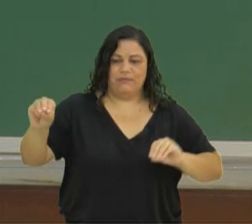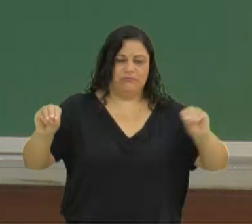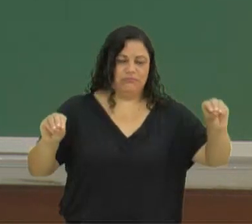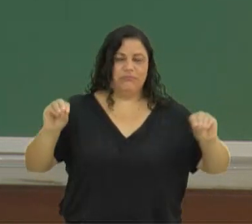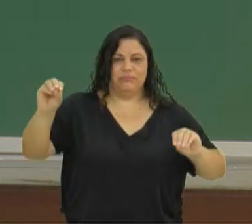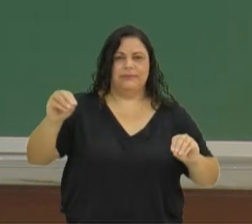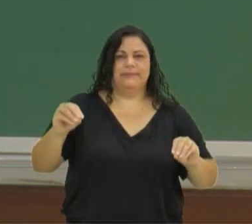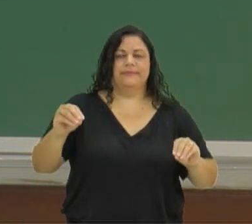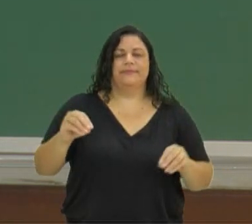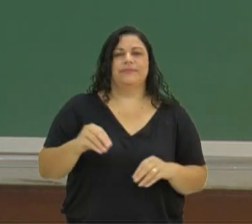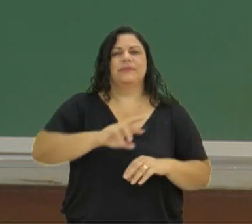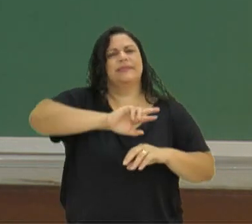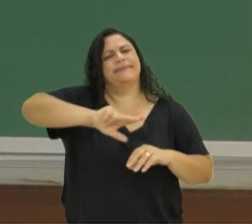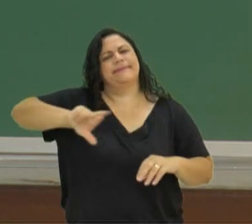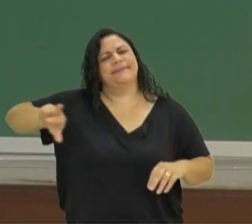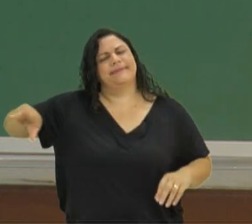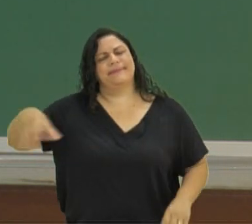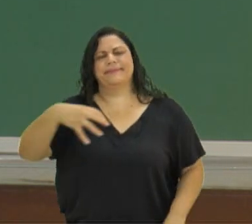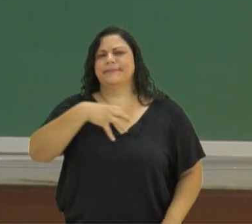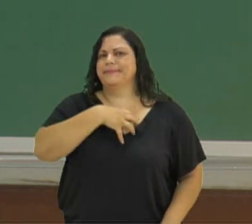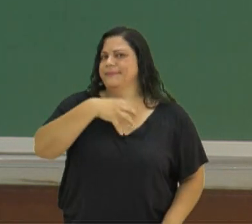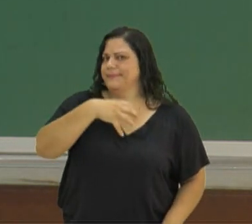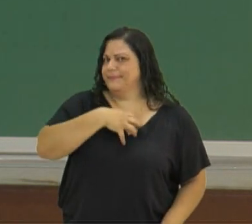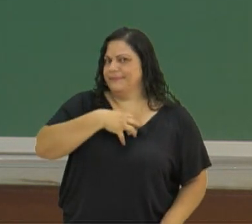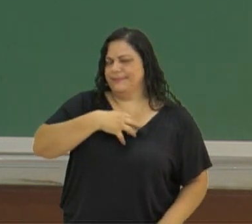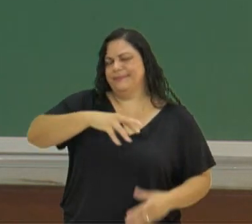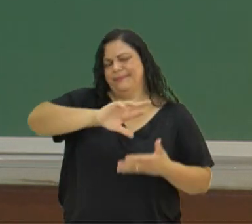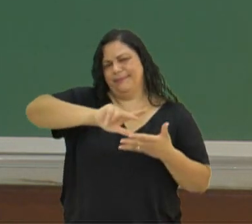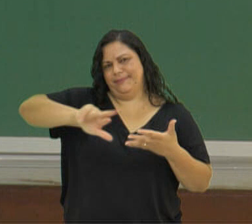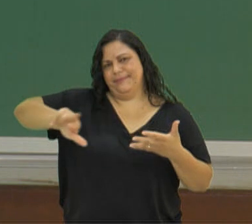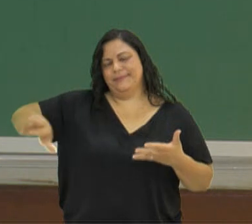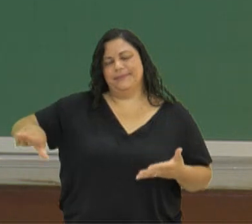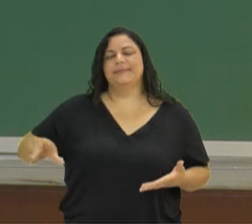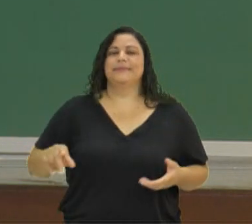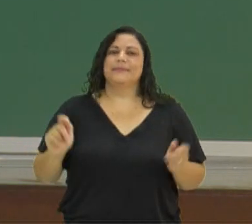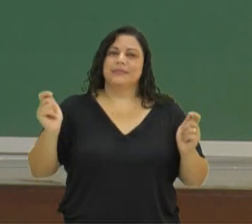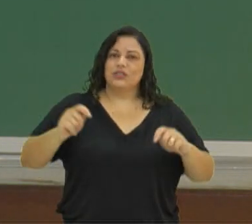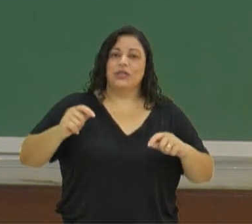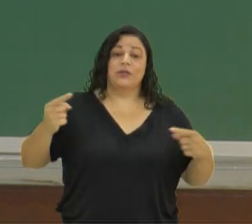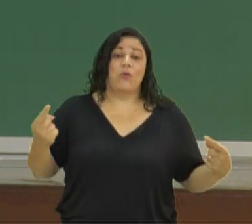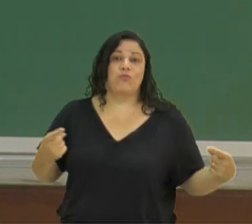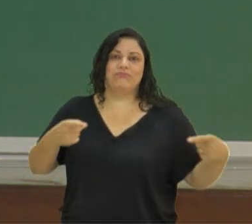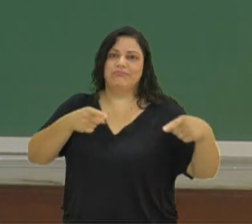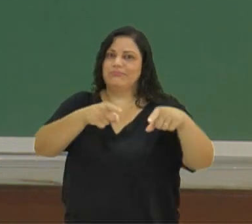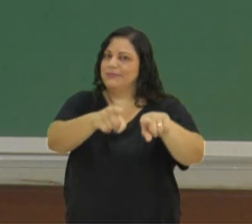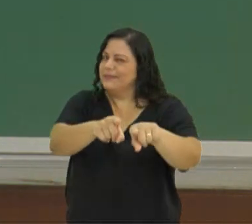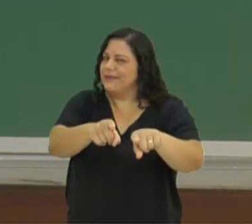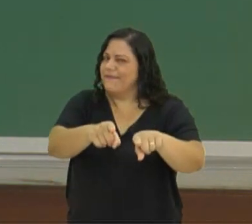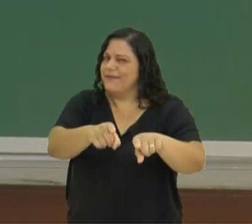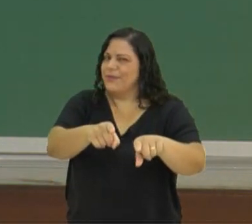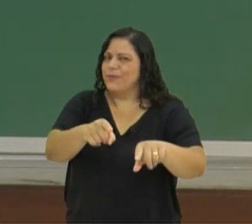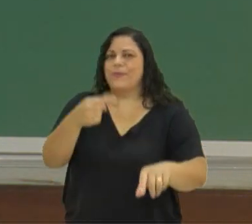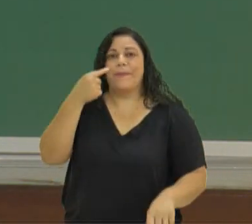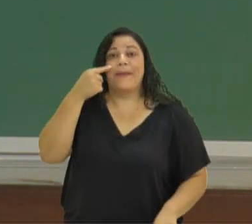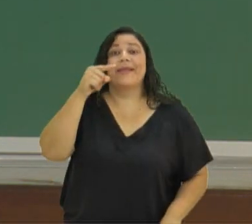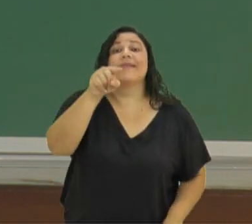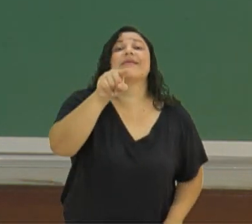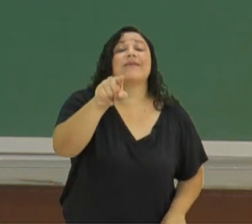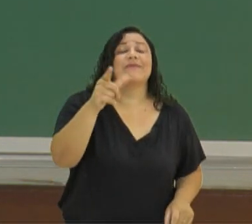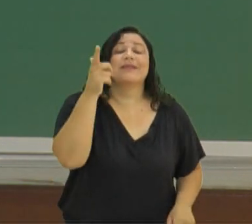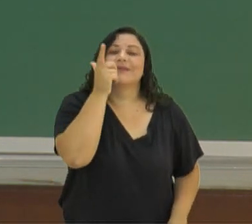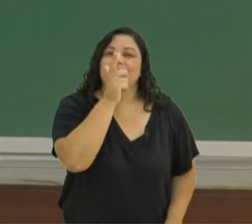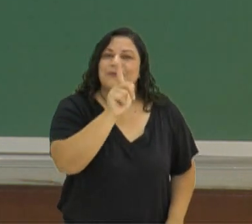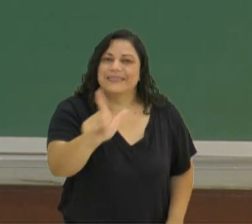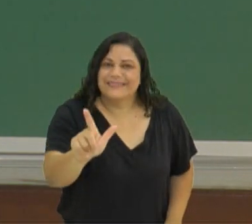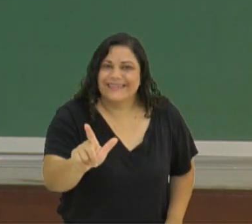de você posicionar. Não existe uma apenas que é certa, existem várias. Então esse é um desafio bem interessante e eu quero ver se você consegue.